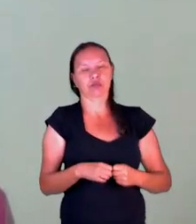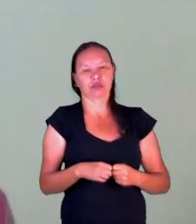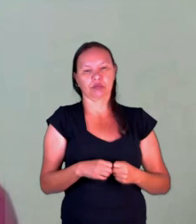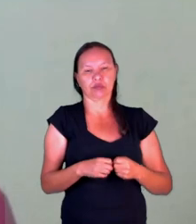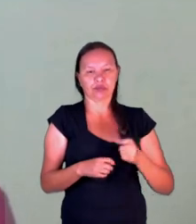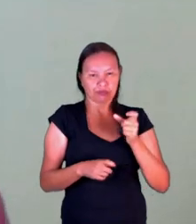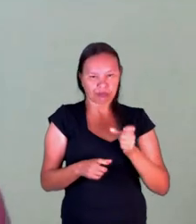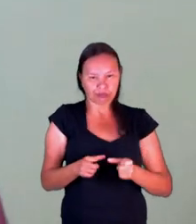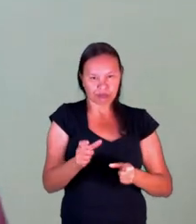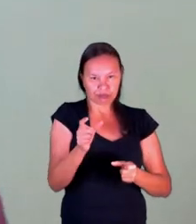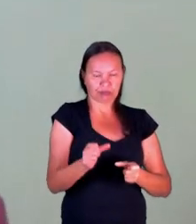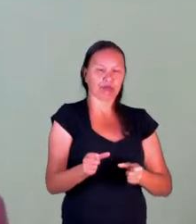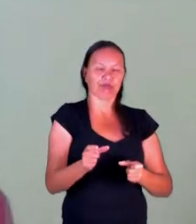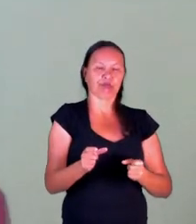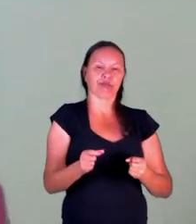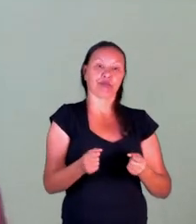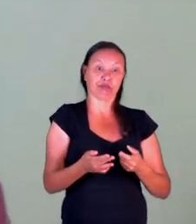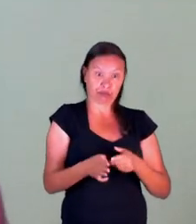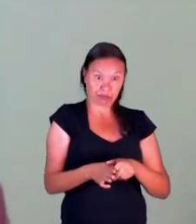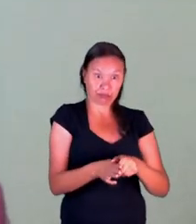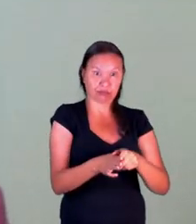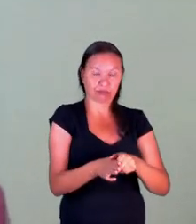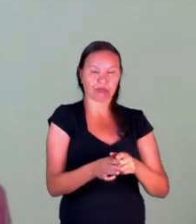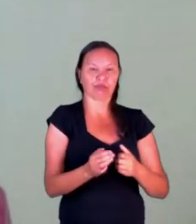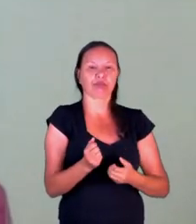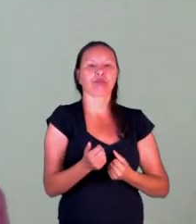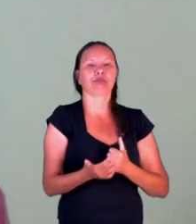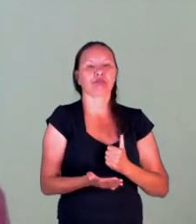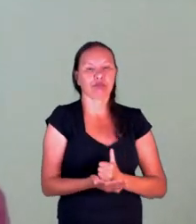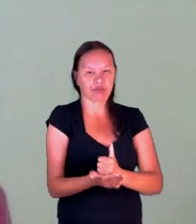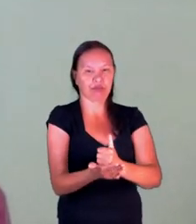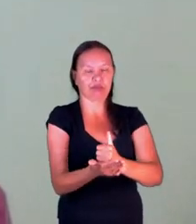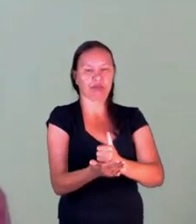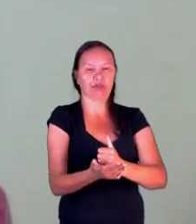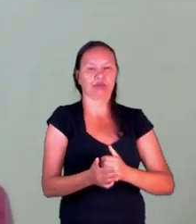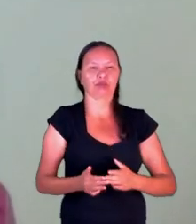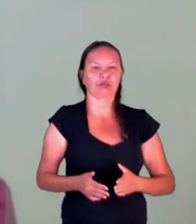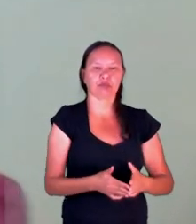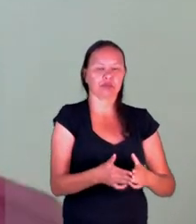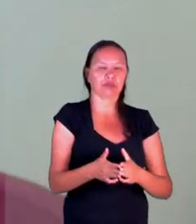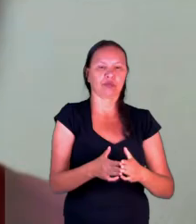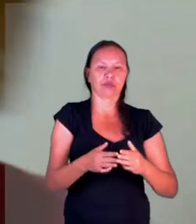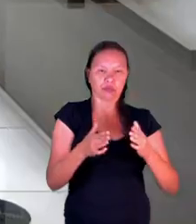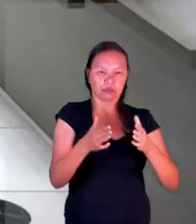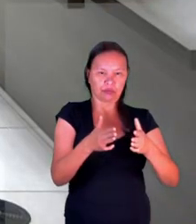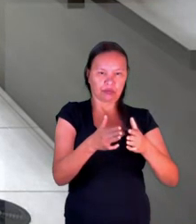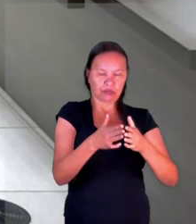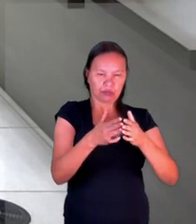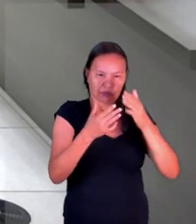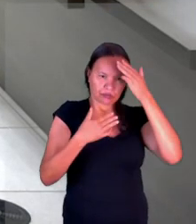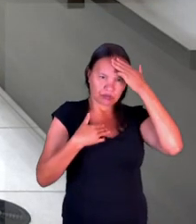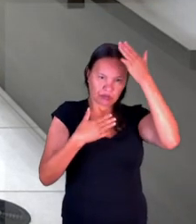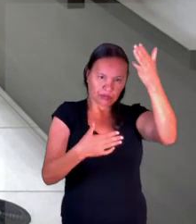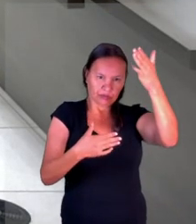puder né iluminar esse caminho é só isso mesmo muito obrigada